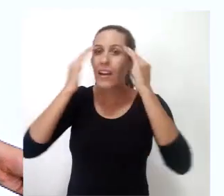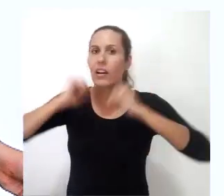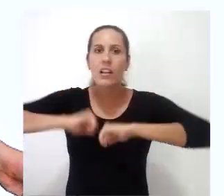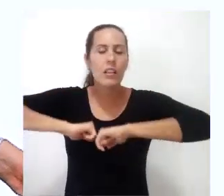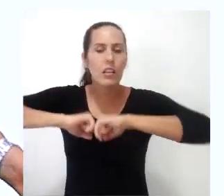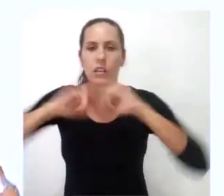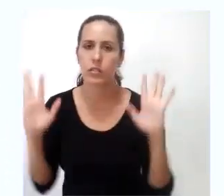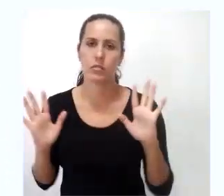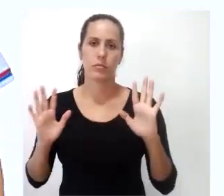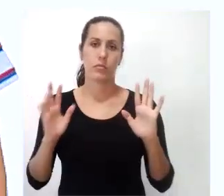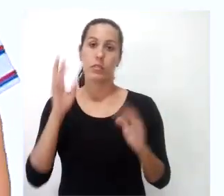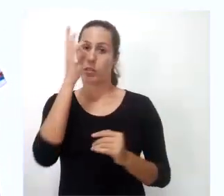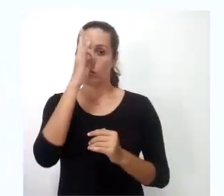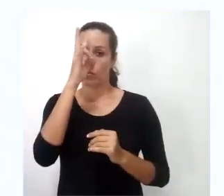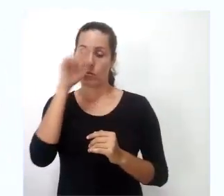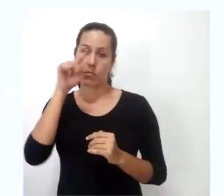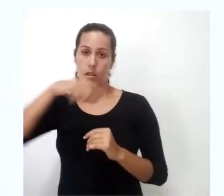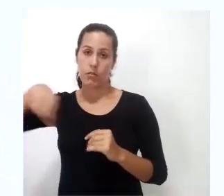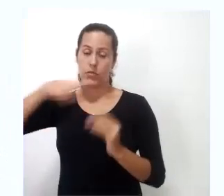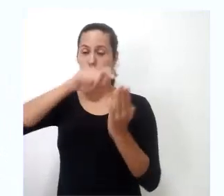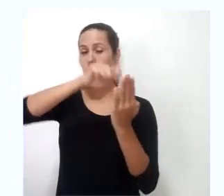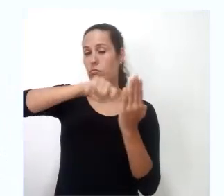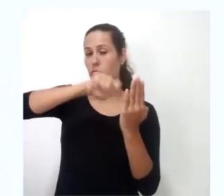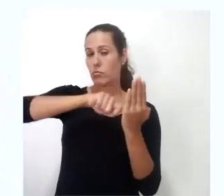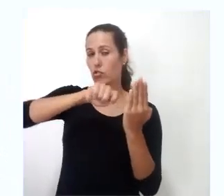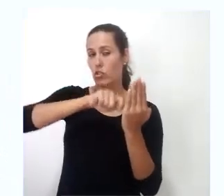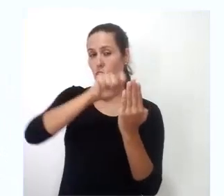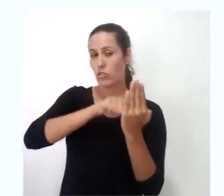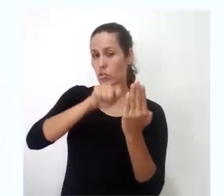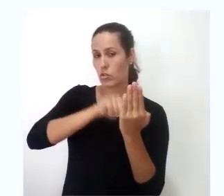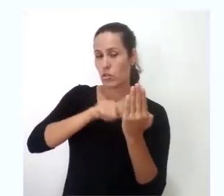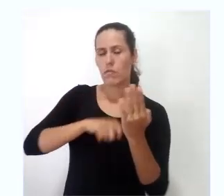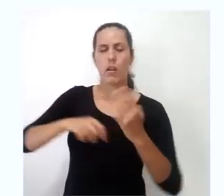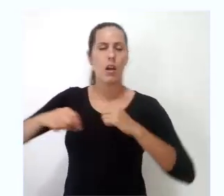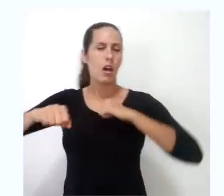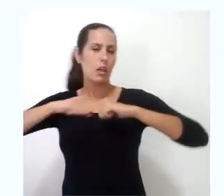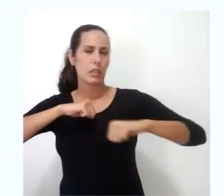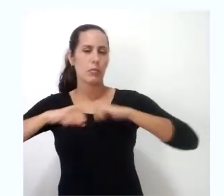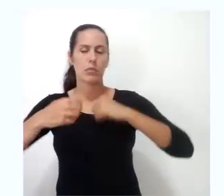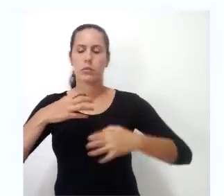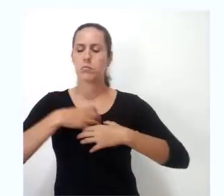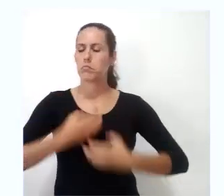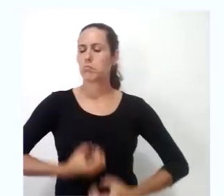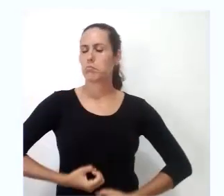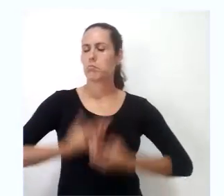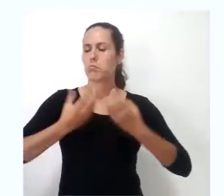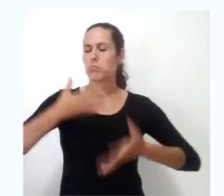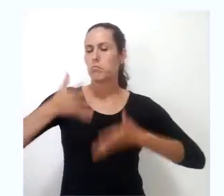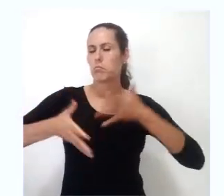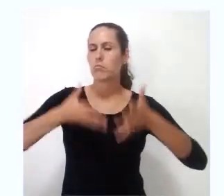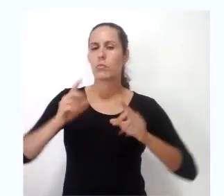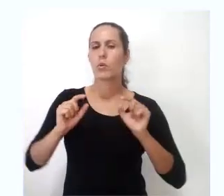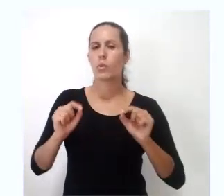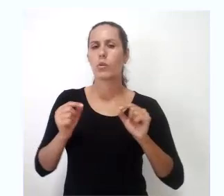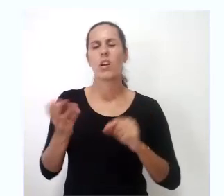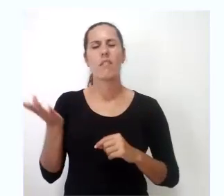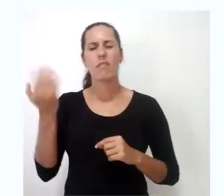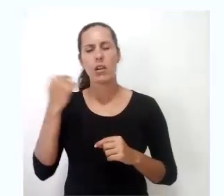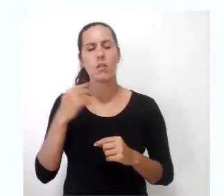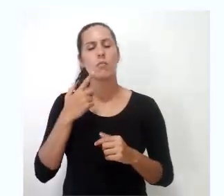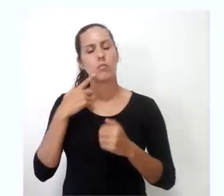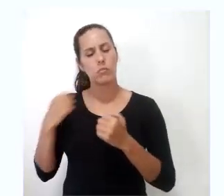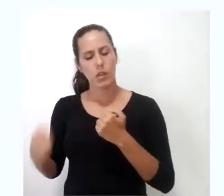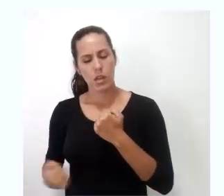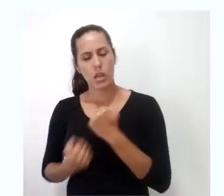também pede. Então lembrar, quando vocês forem escrever, vocês forem debater oralmente, lembrar sempre